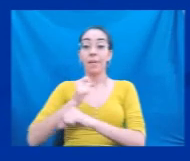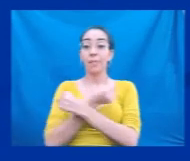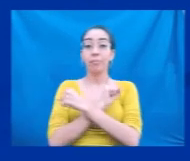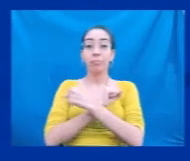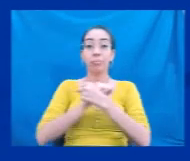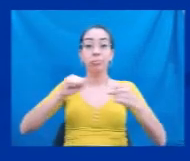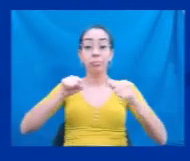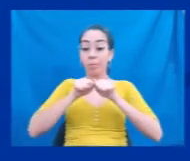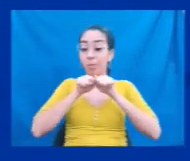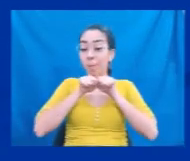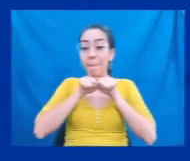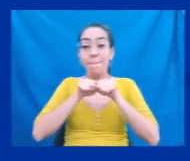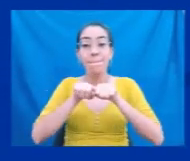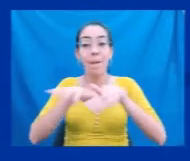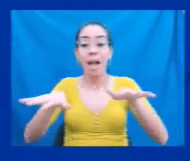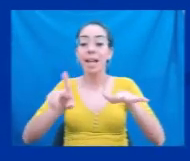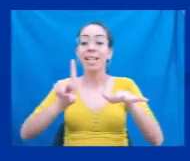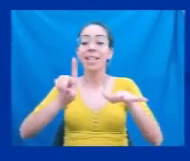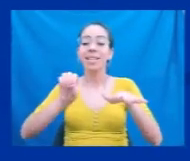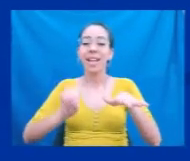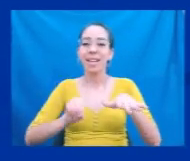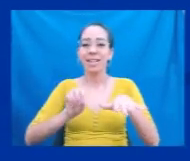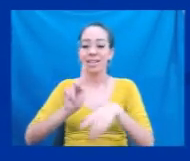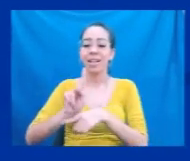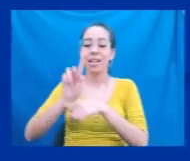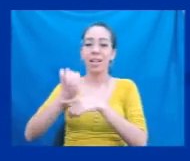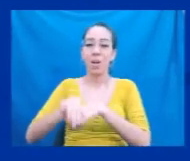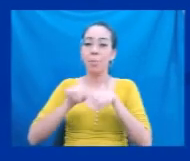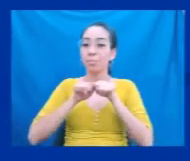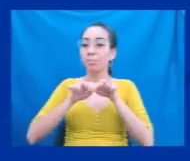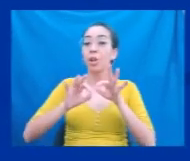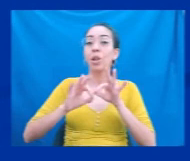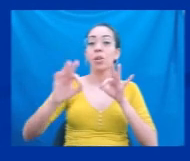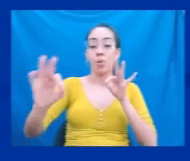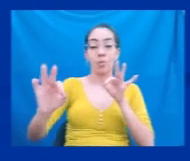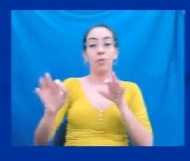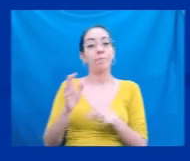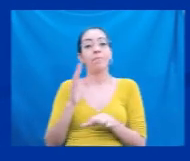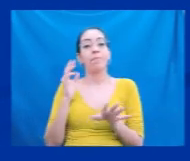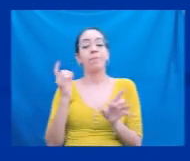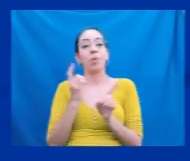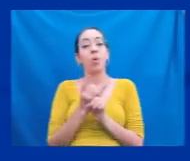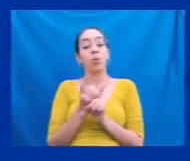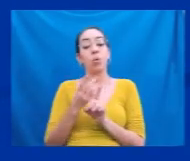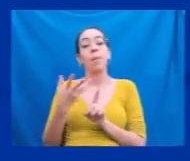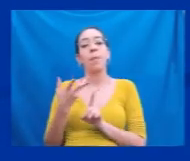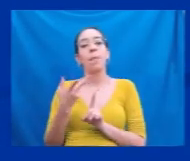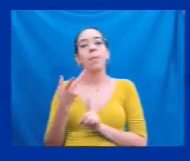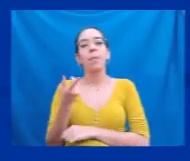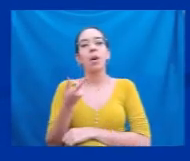no raio de 10 quilômetros no local, só para vocês terem noção da potência. O número de mortos, né, na pesquisa que eu